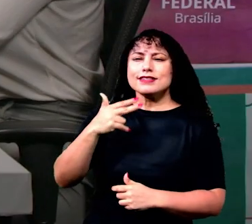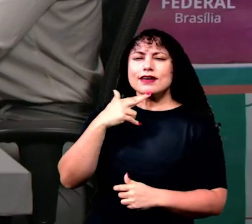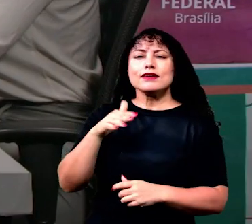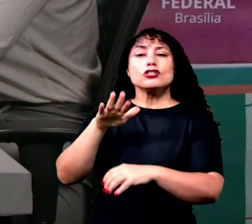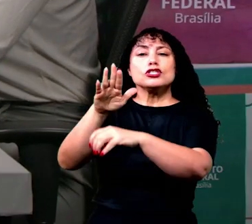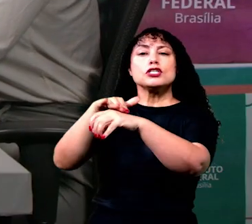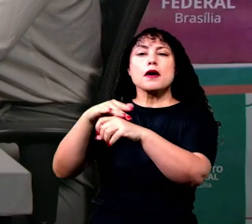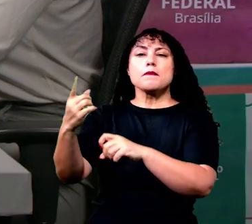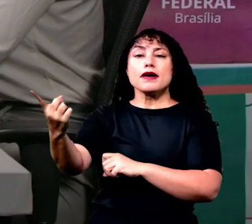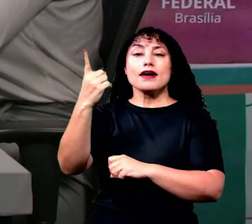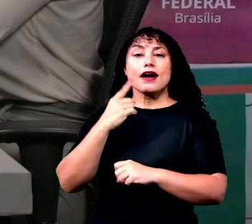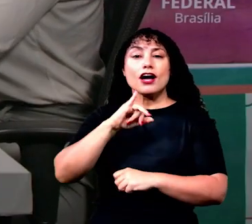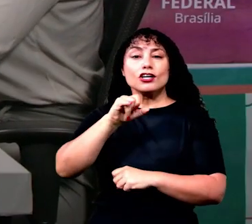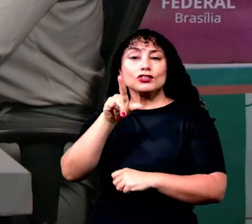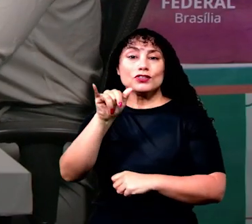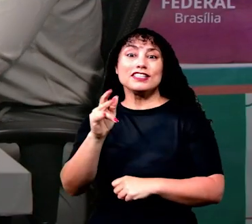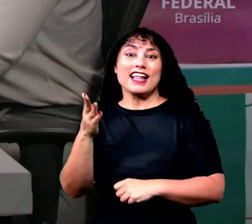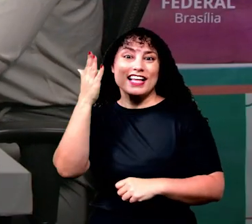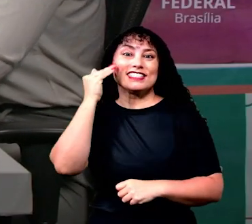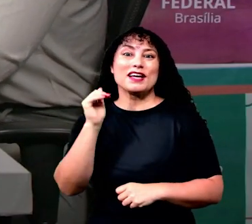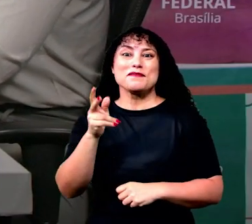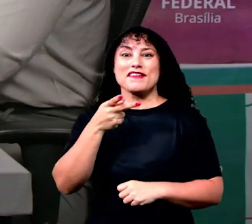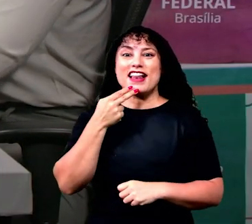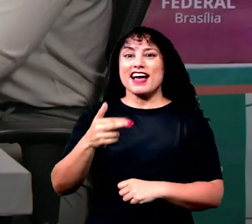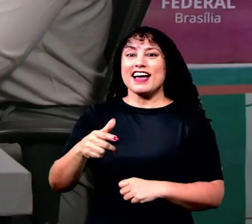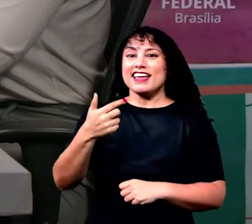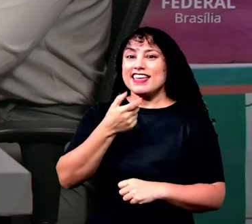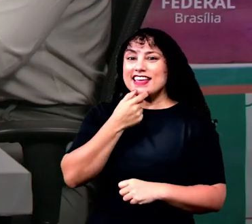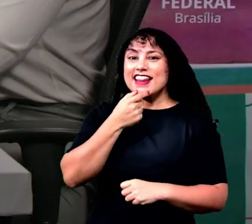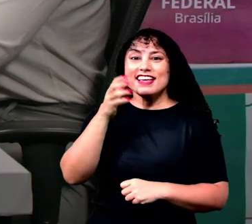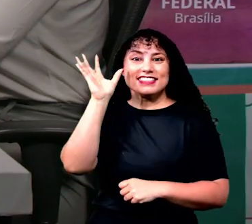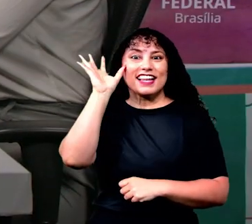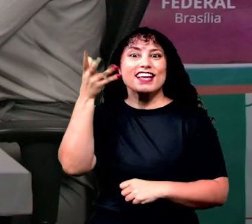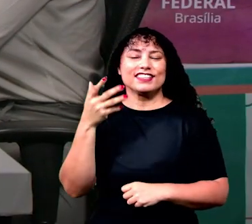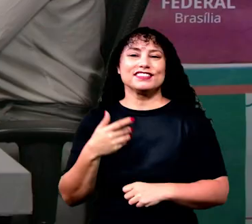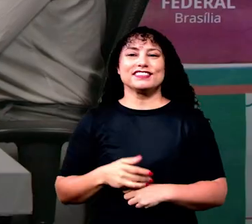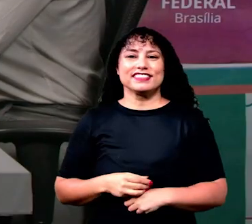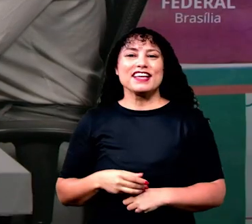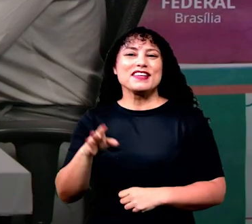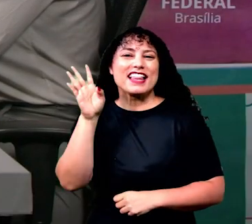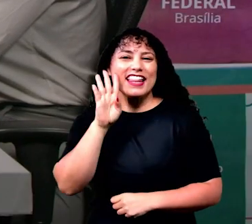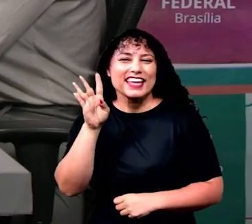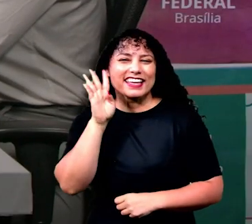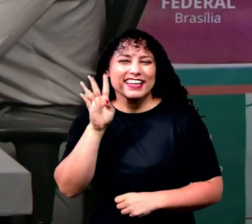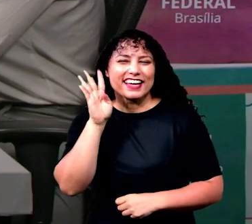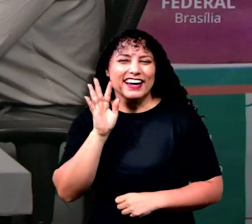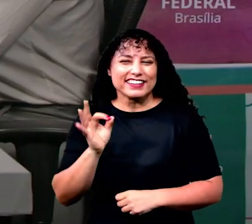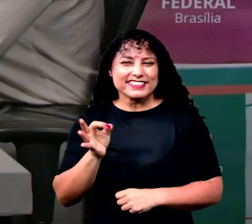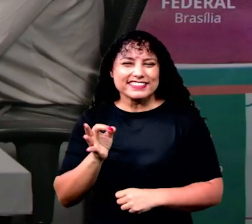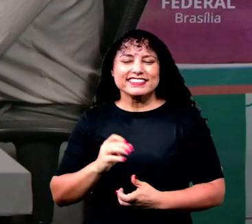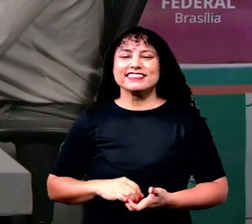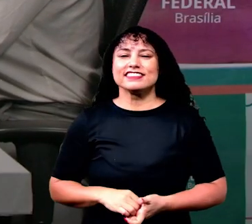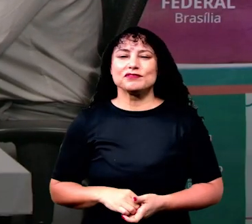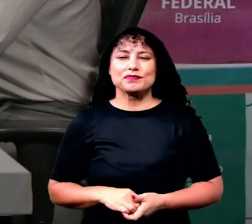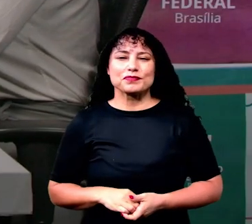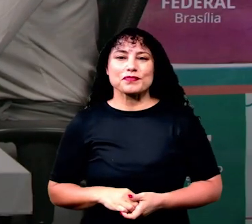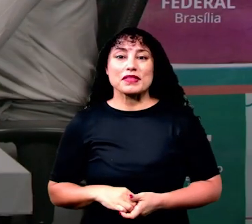chega: "Não, chama fulano, chama a Júlia sabe falar inglês". É. A Júlia resolve, então isso é bem legal, bem